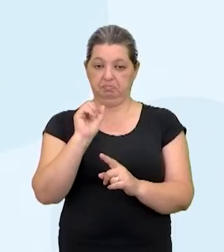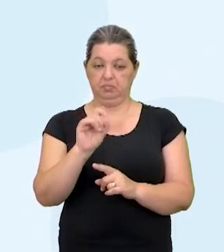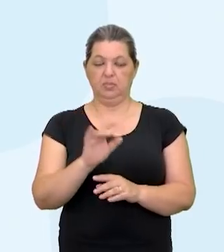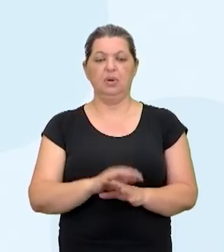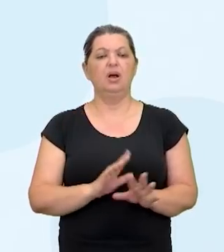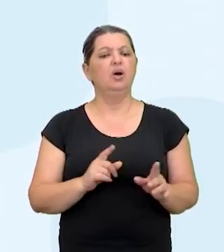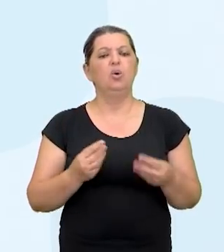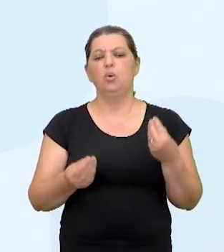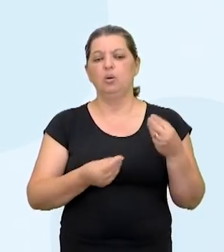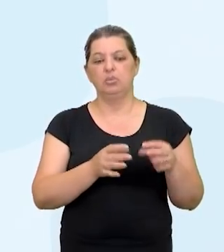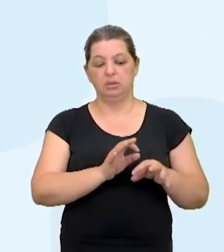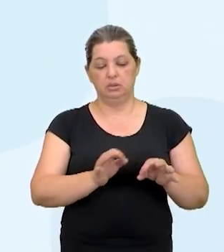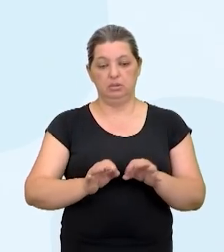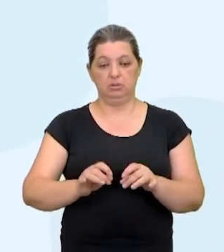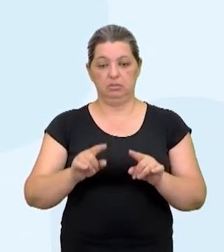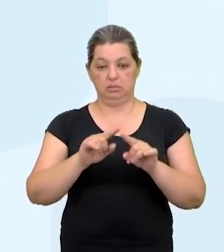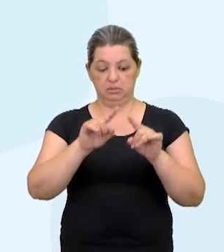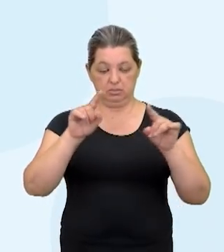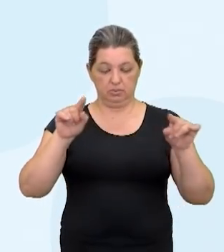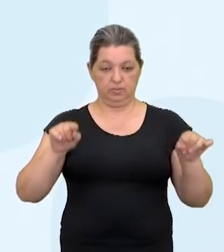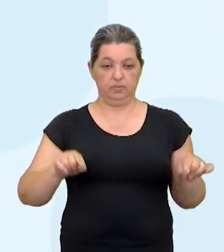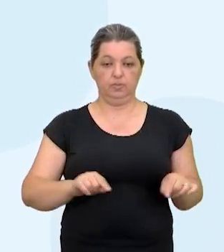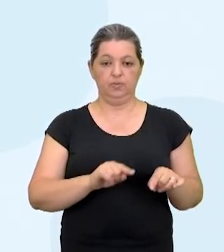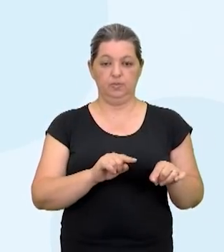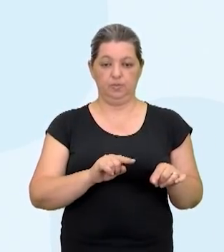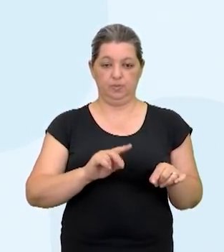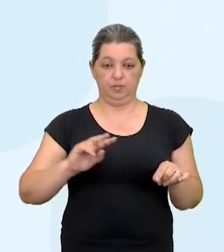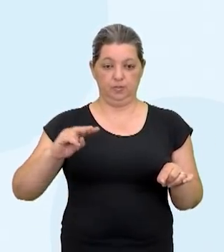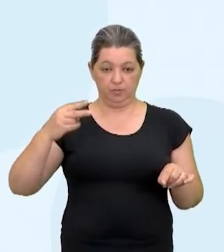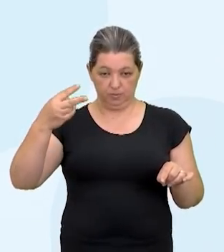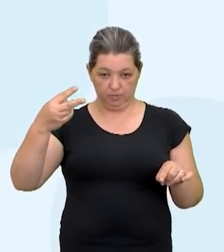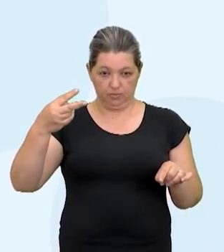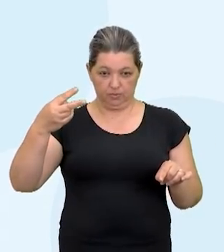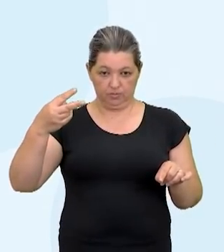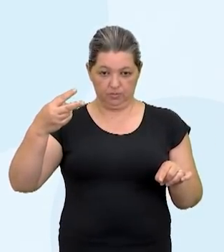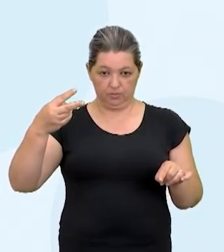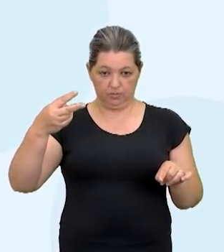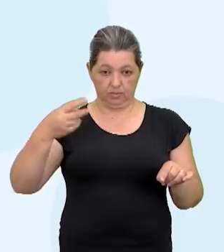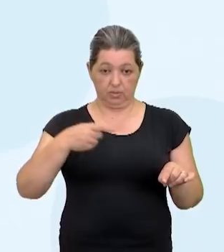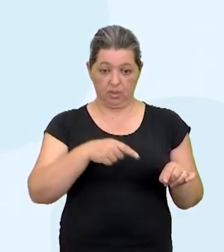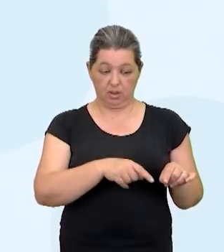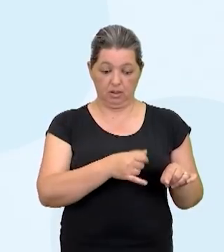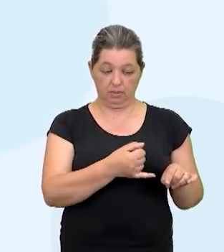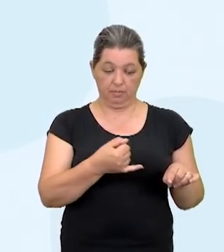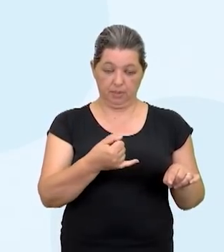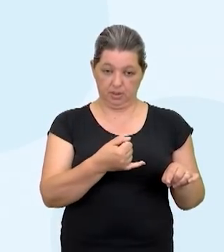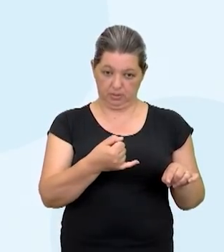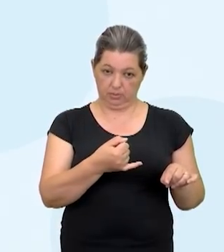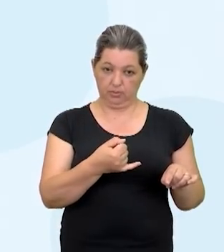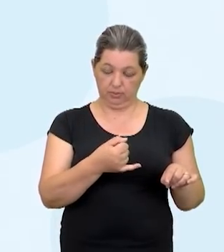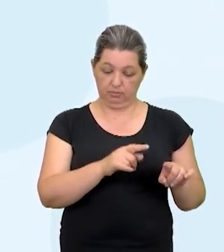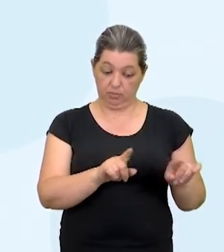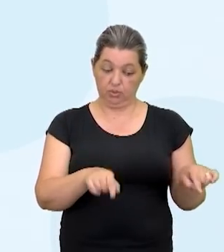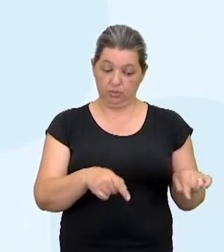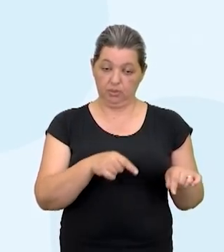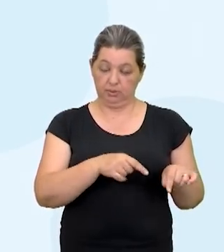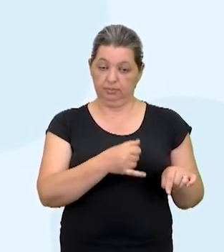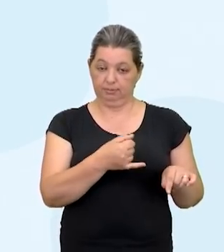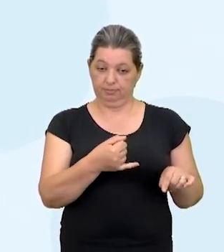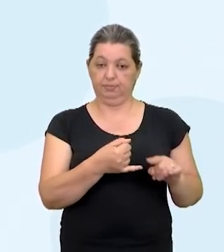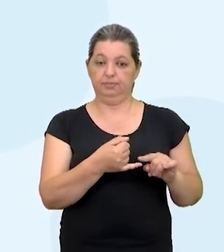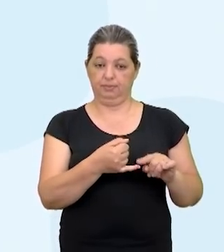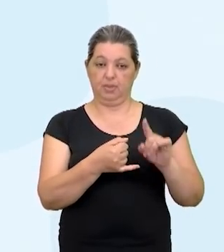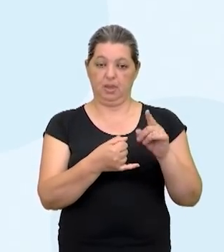aí fica como mesmo? Ah, vai ficar elevado ao quadrado aqui. Aqui no meio vai ter um sinal de menos. Ah, porque lá no termo do meio